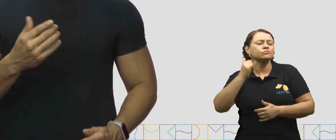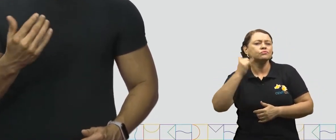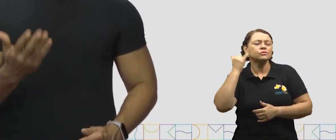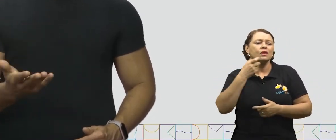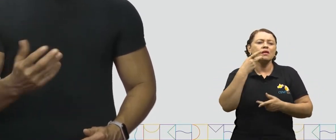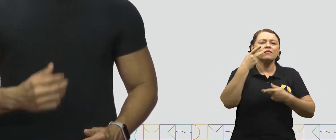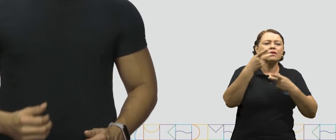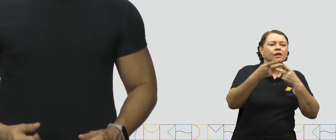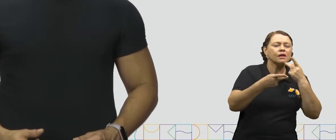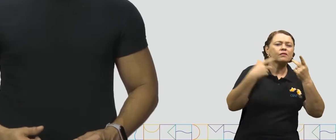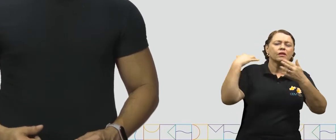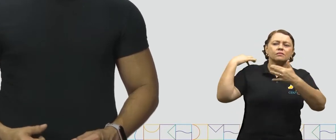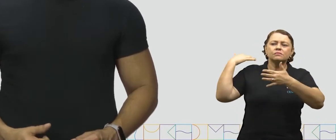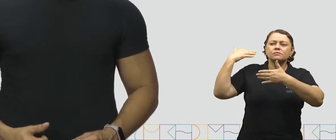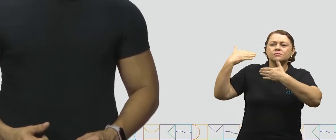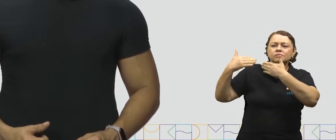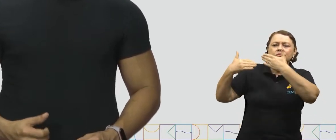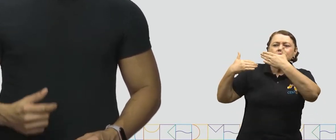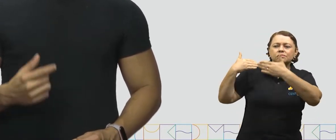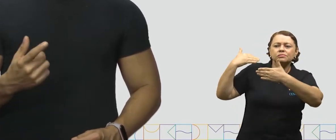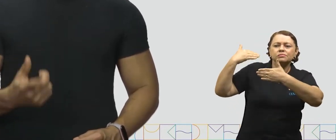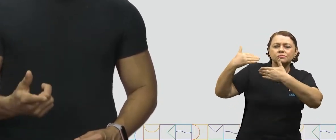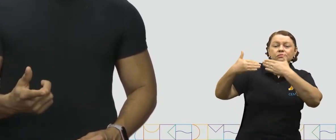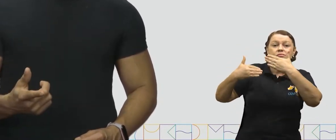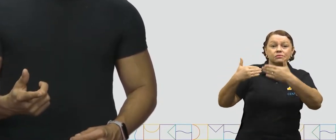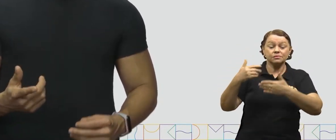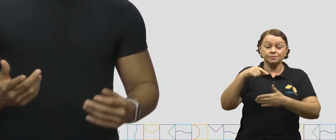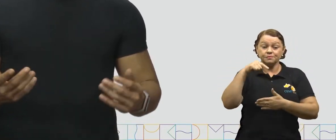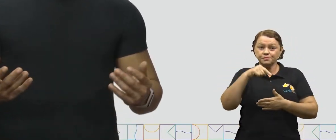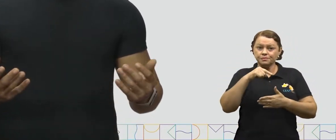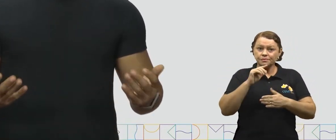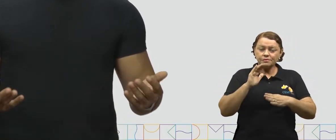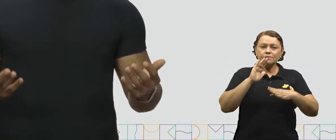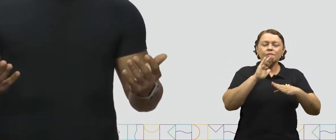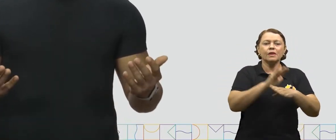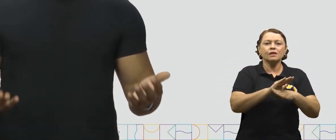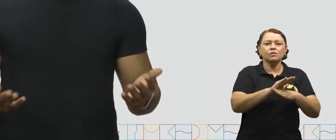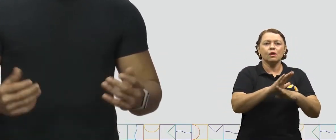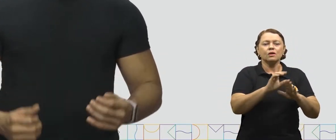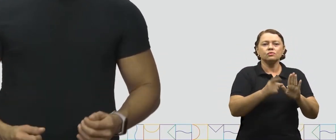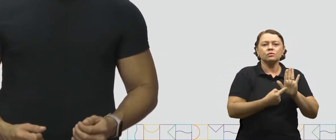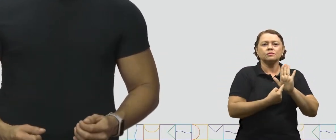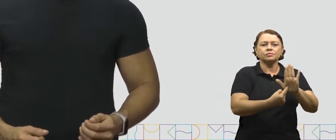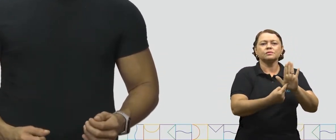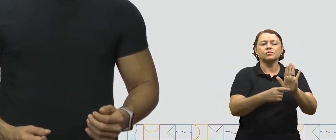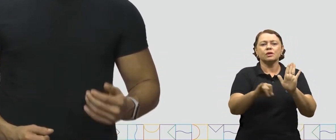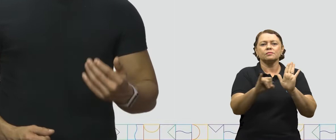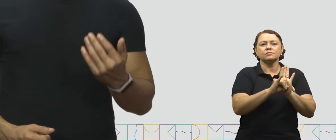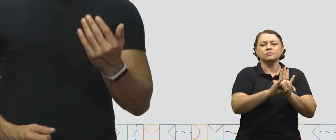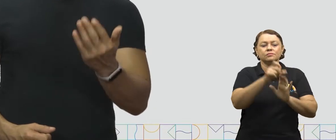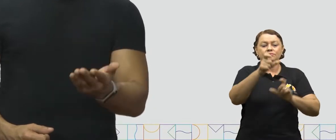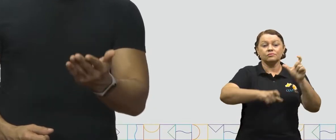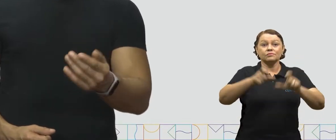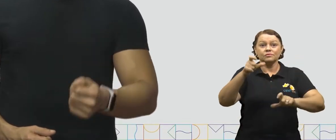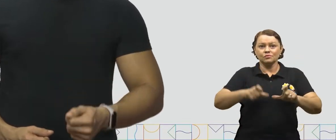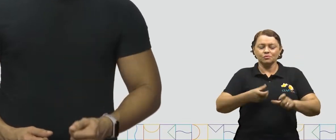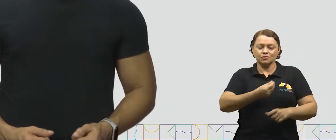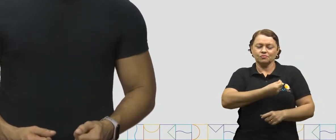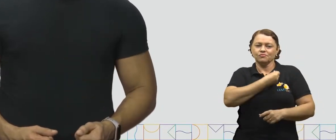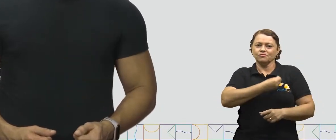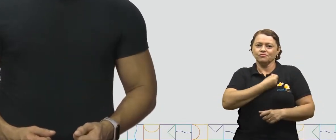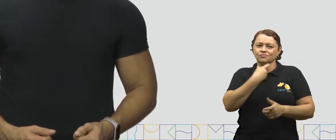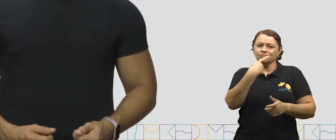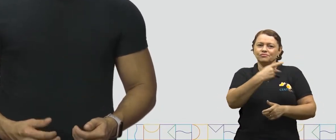fala, transmitida de geração a geração. E isso ajuda a manter a identidade de um povo, mantendo viva a